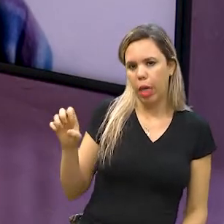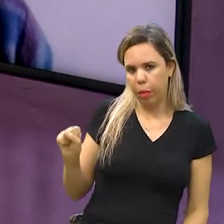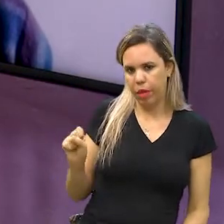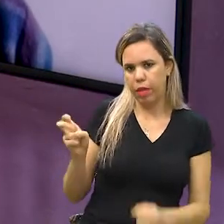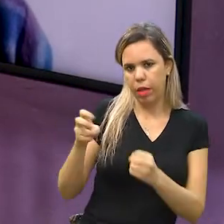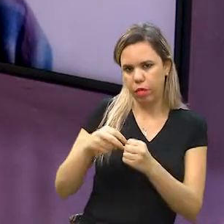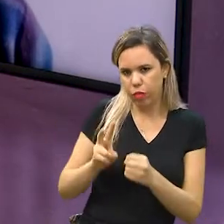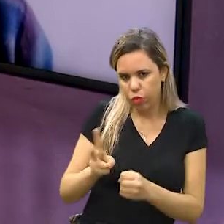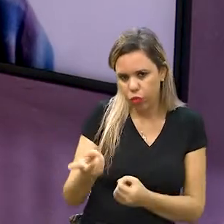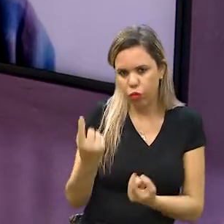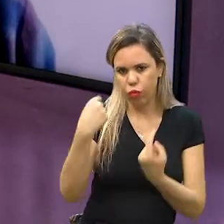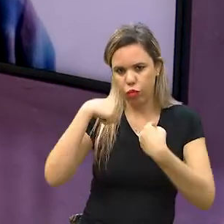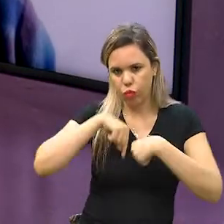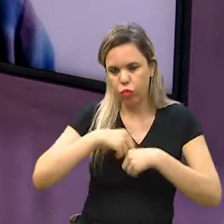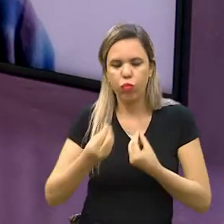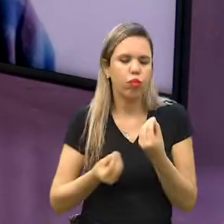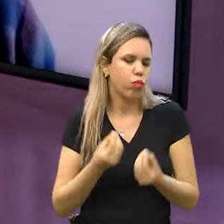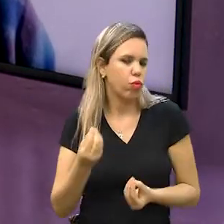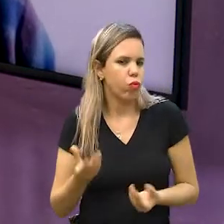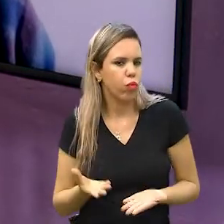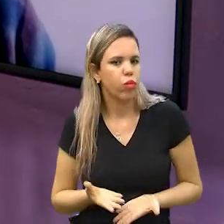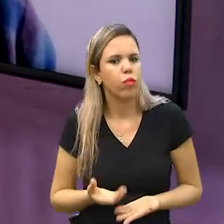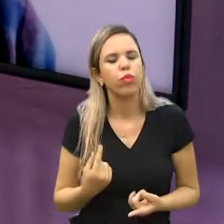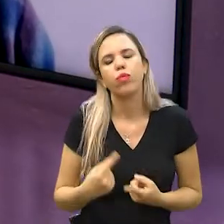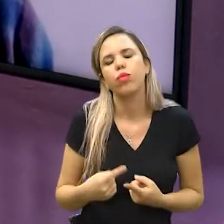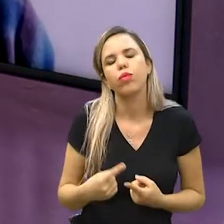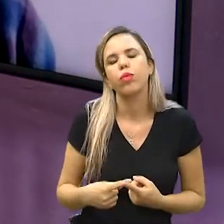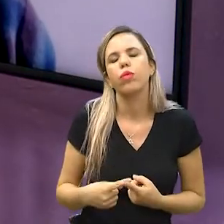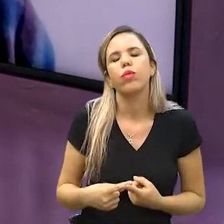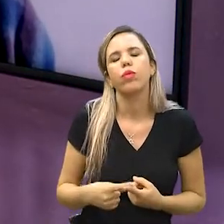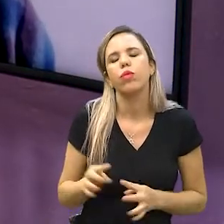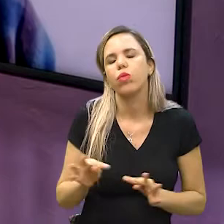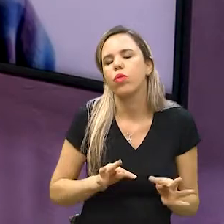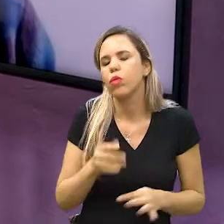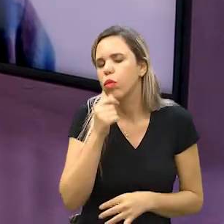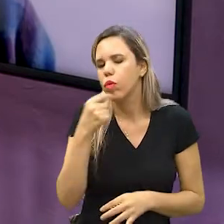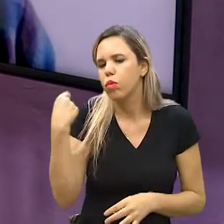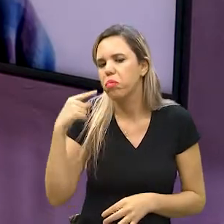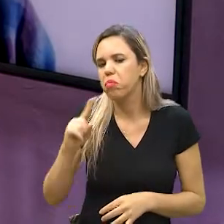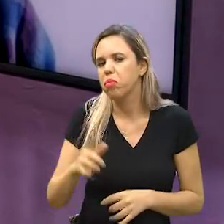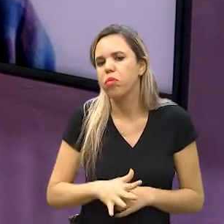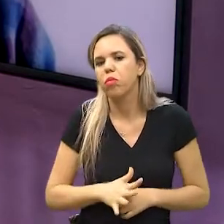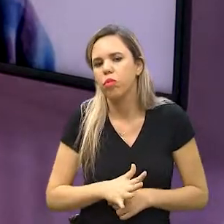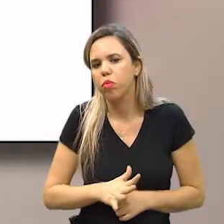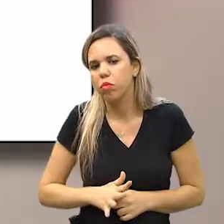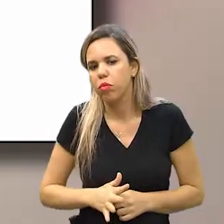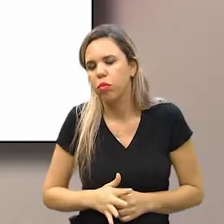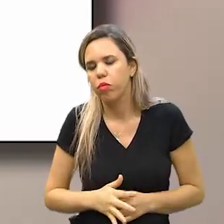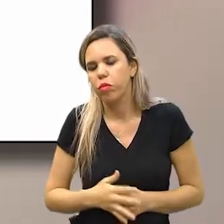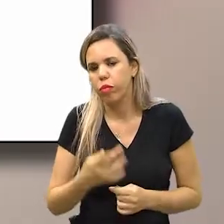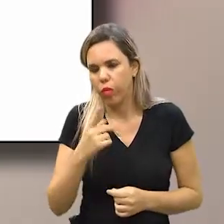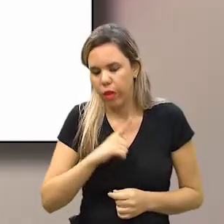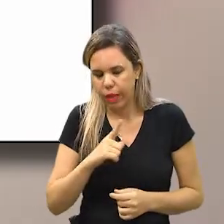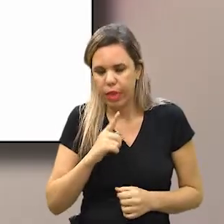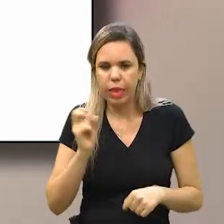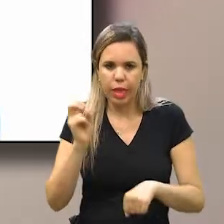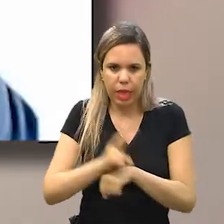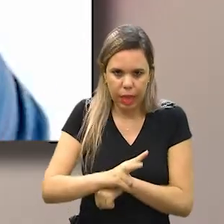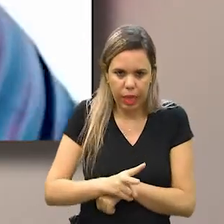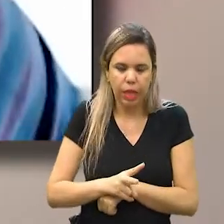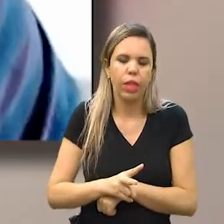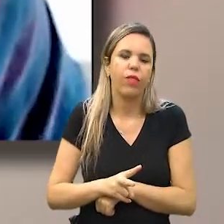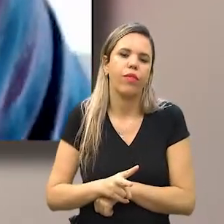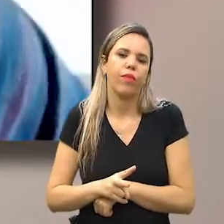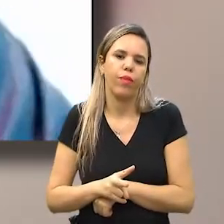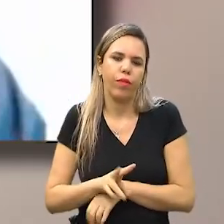O vírus continua nela? Como que é isso? É porque a catapora não foi tratada direito? Quando a gente tem uma